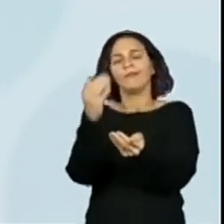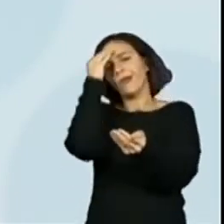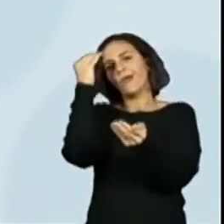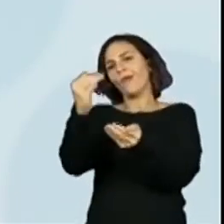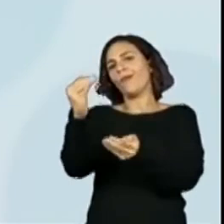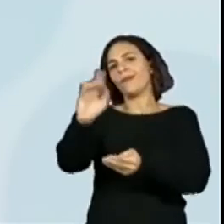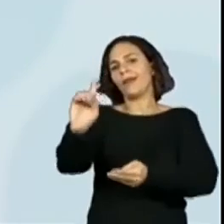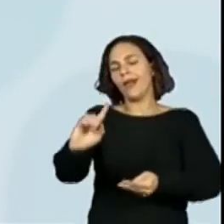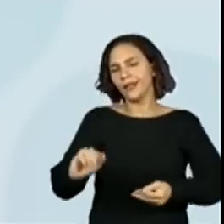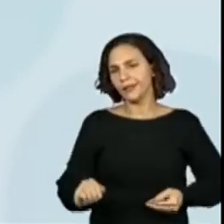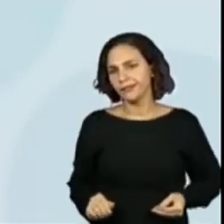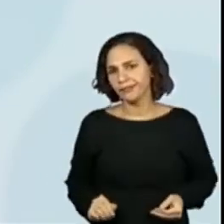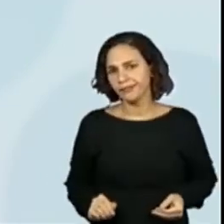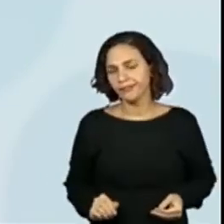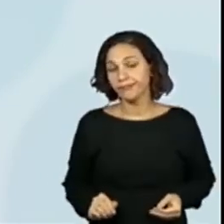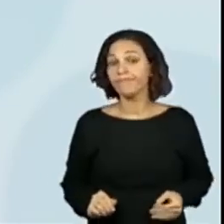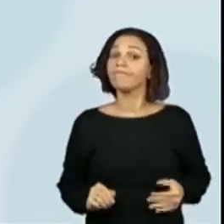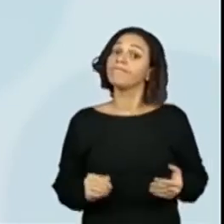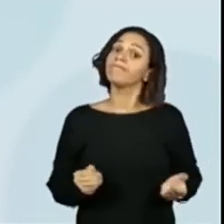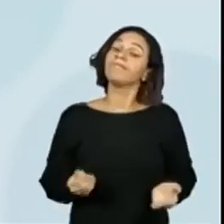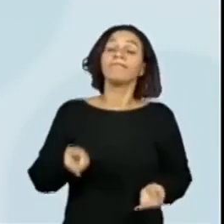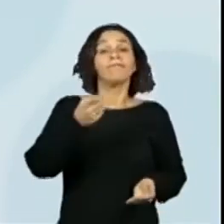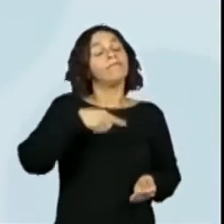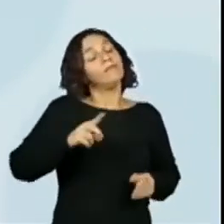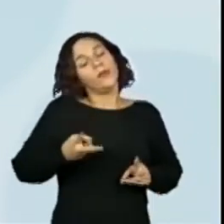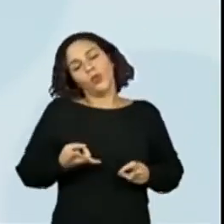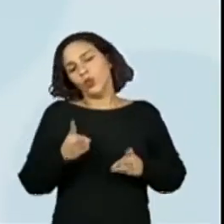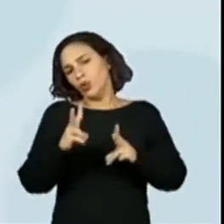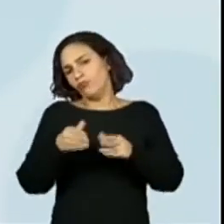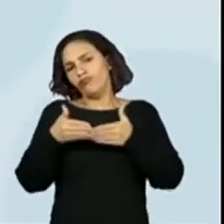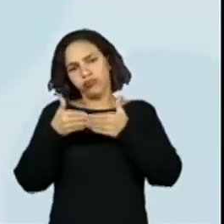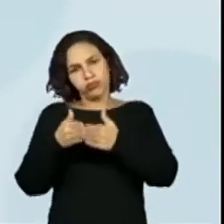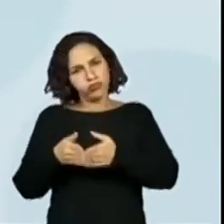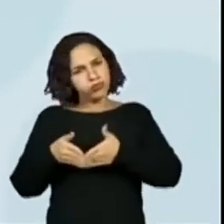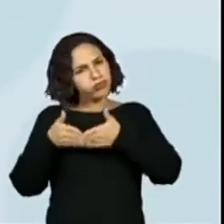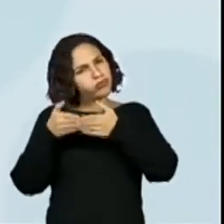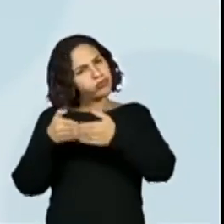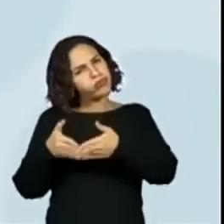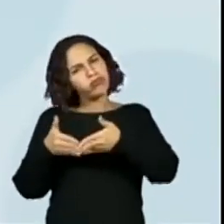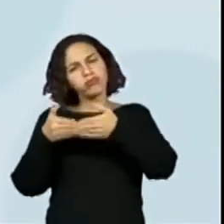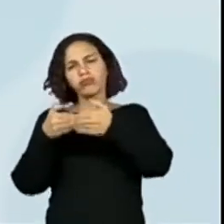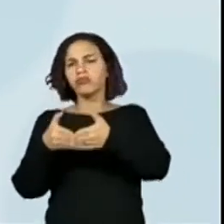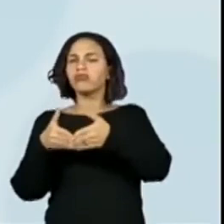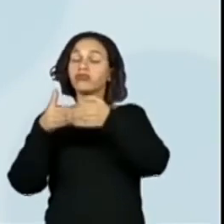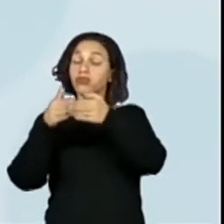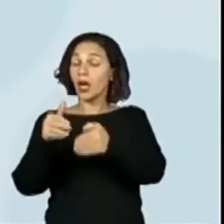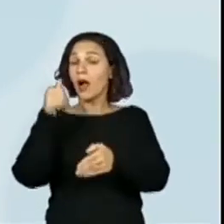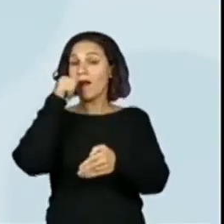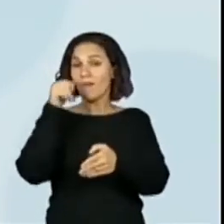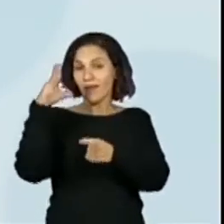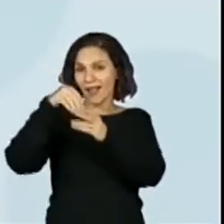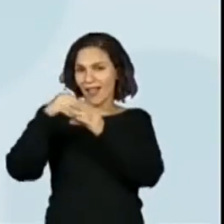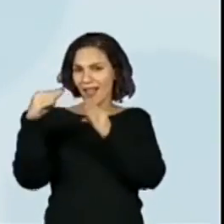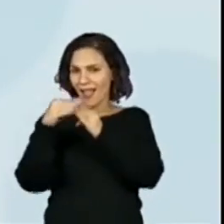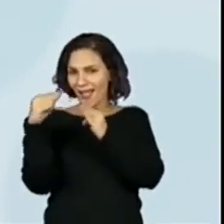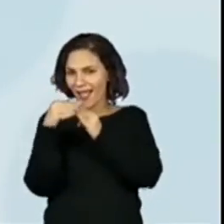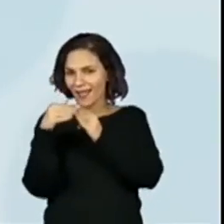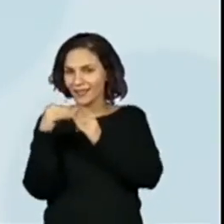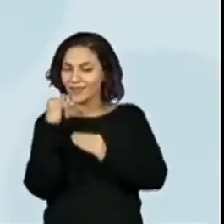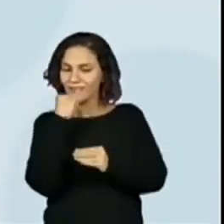Tucumã. Eles seguiram viagem. A moça em sua casa disse então a seu